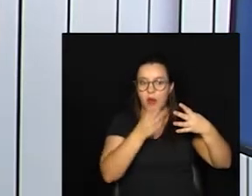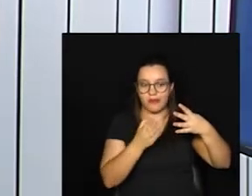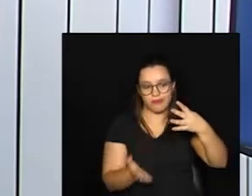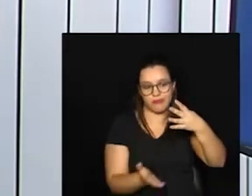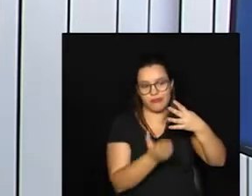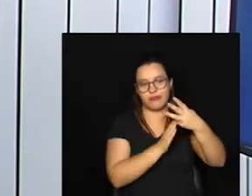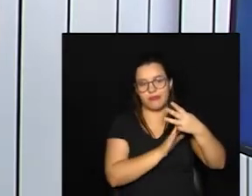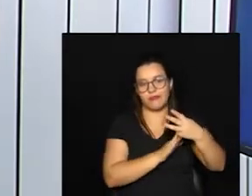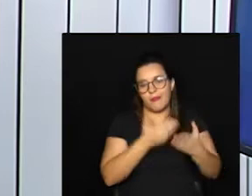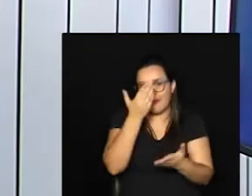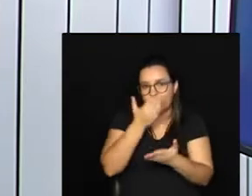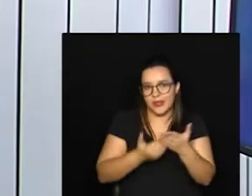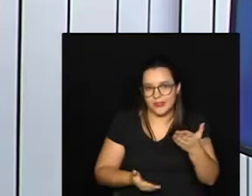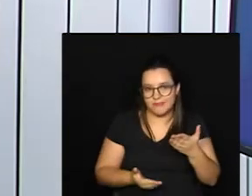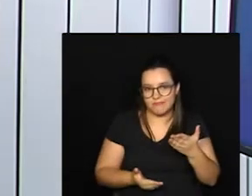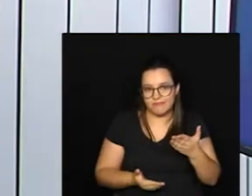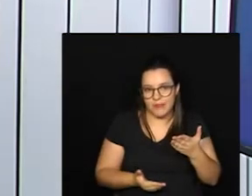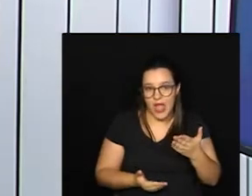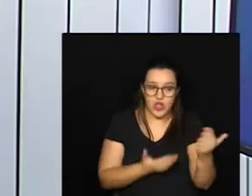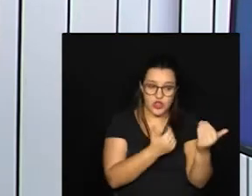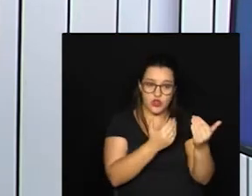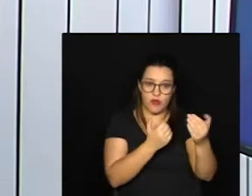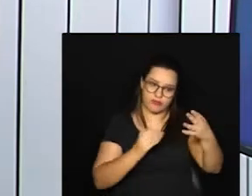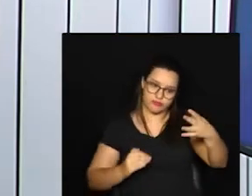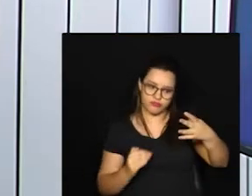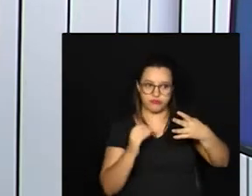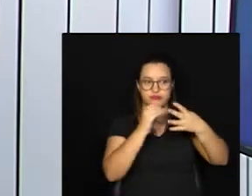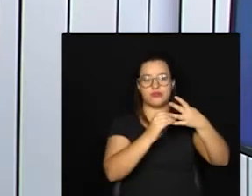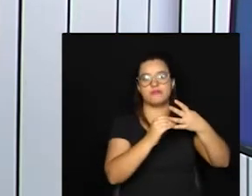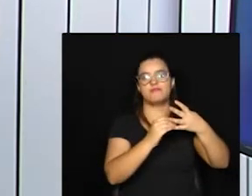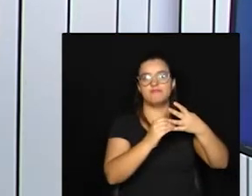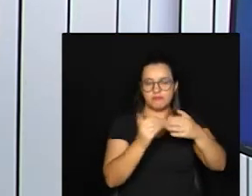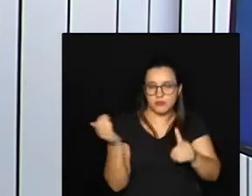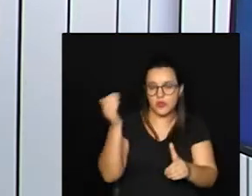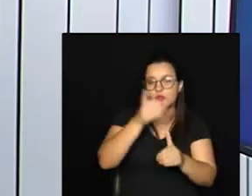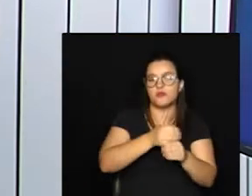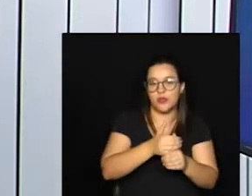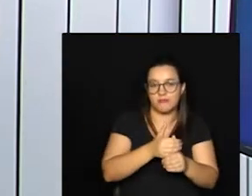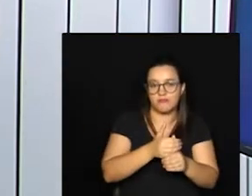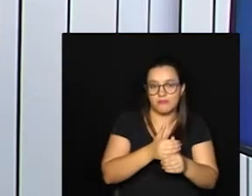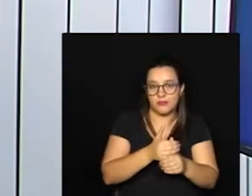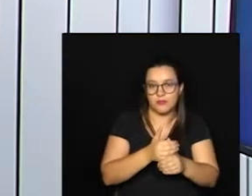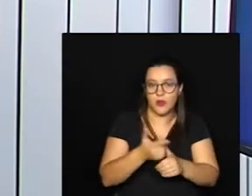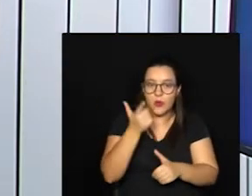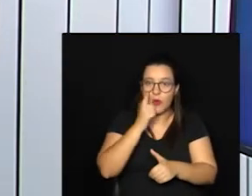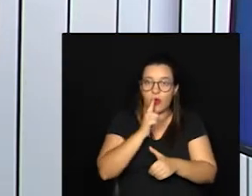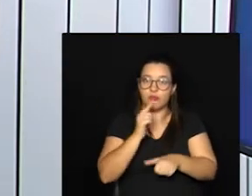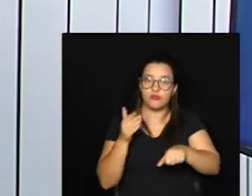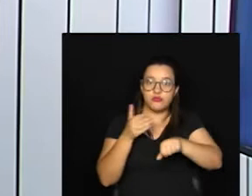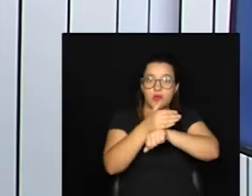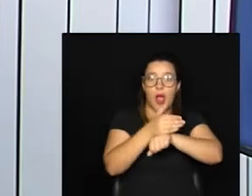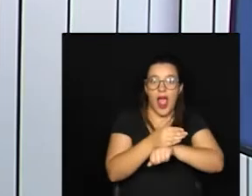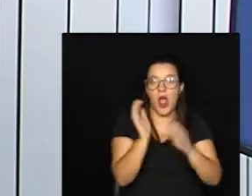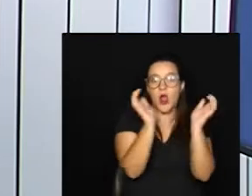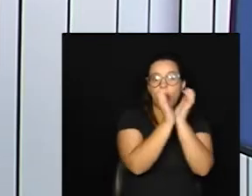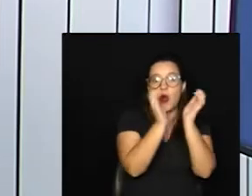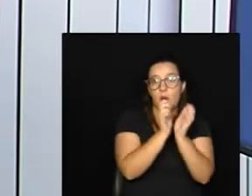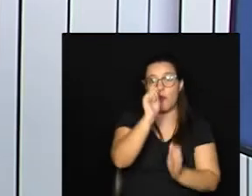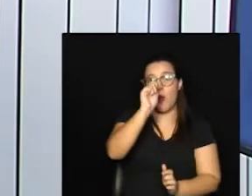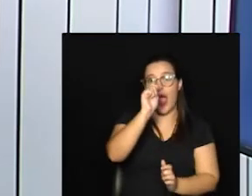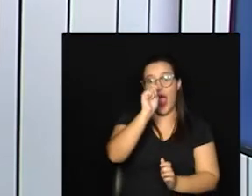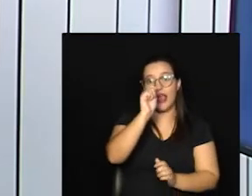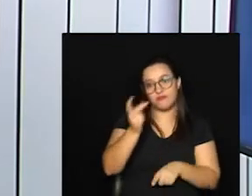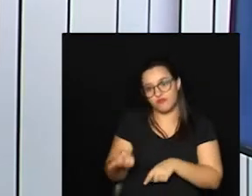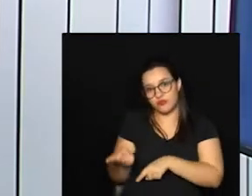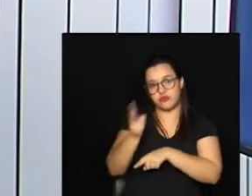O Juventude está no grupo de acesso que conquistaria aí uma vaga ao Campeonato Brasileiro da Série A. Então, pela